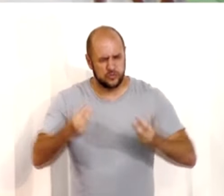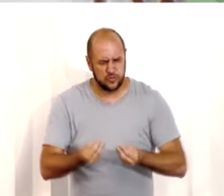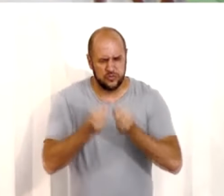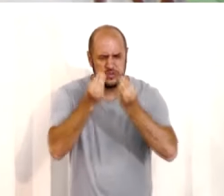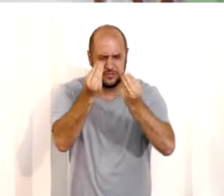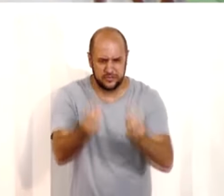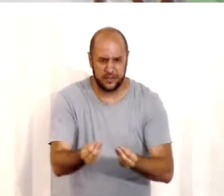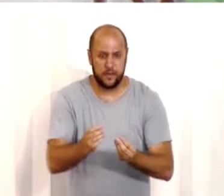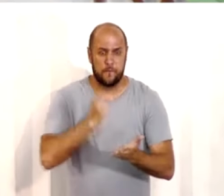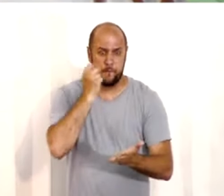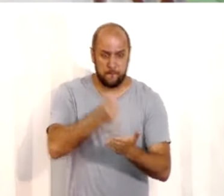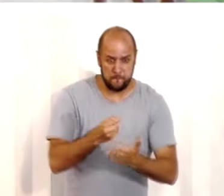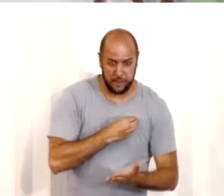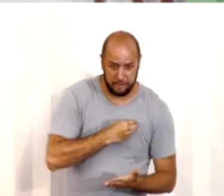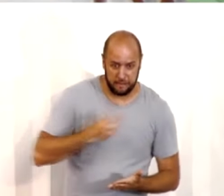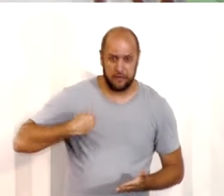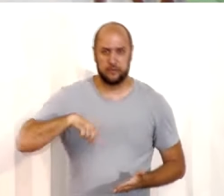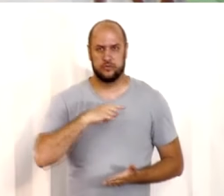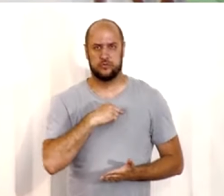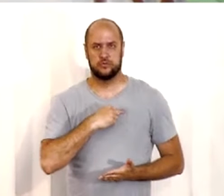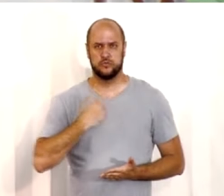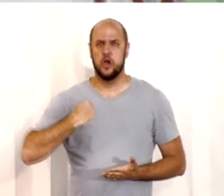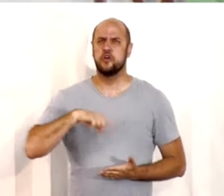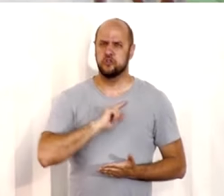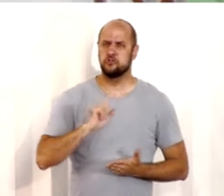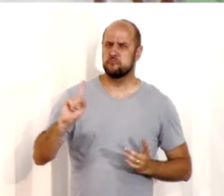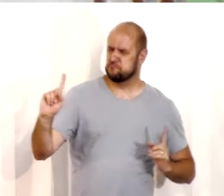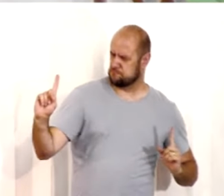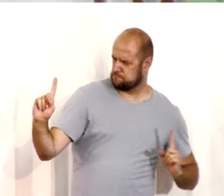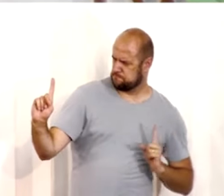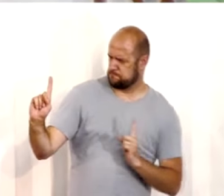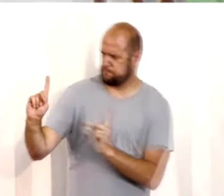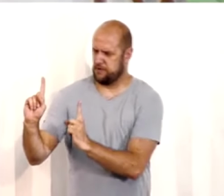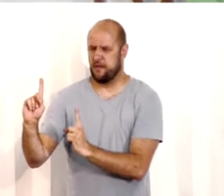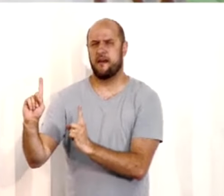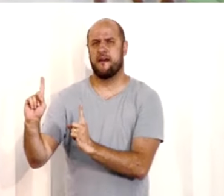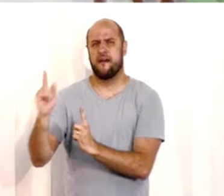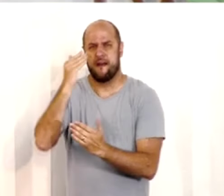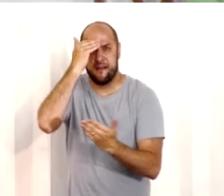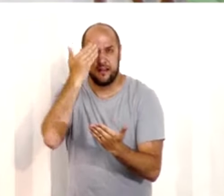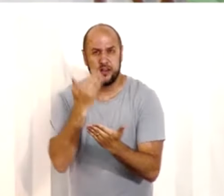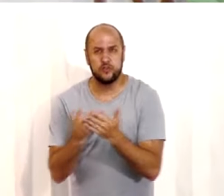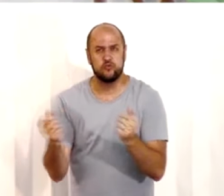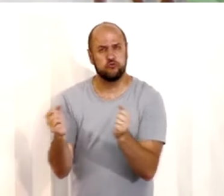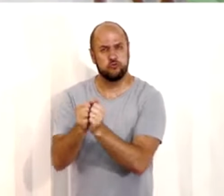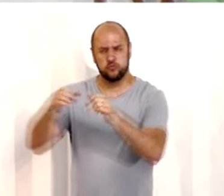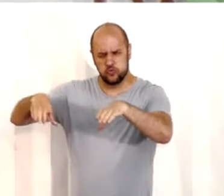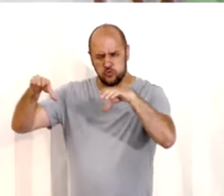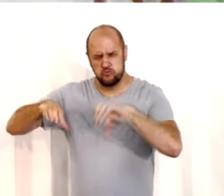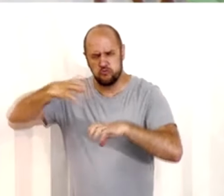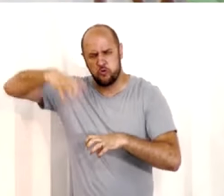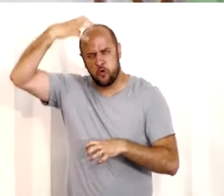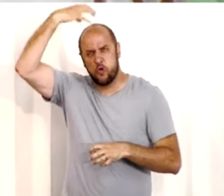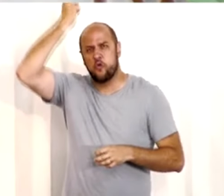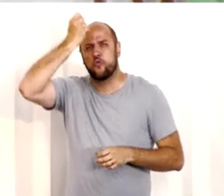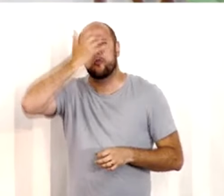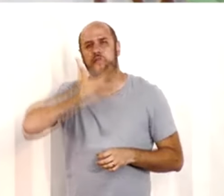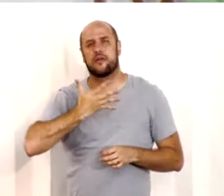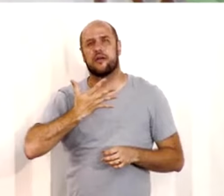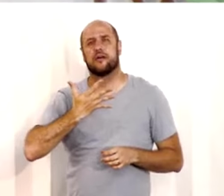pecados. Acheguemo-nos, portanto, confiadamente junto ao trono da graça, a fim de